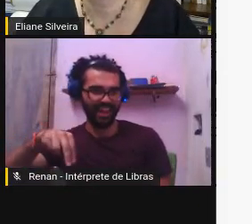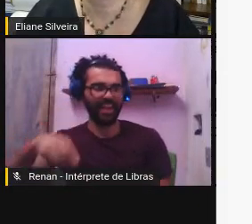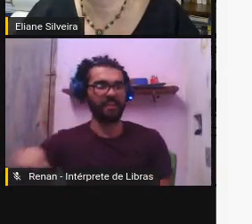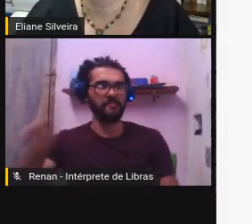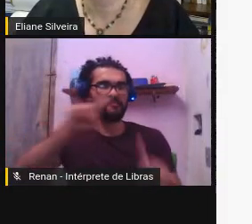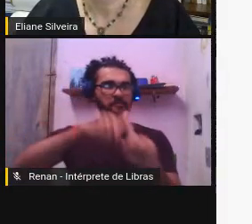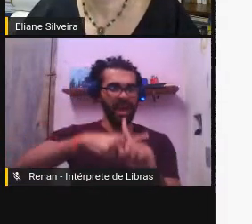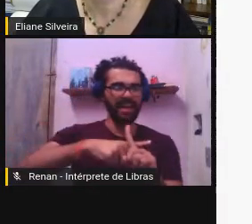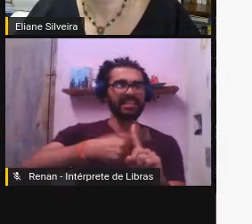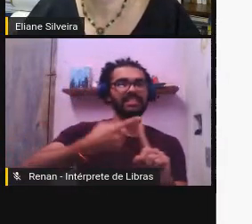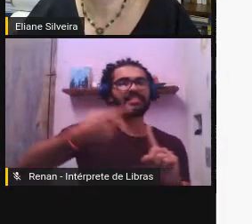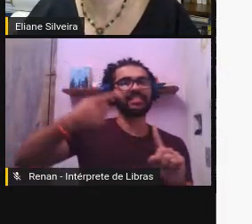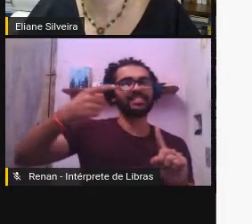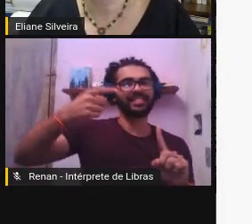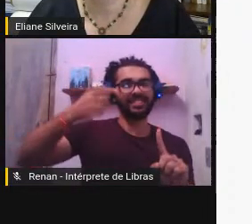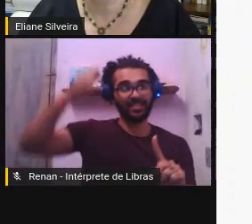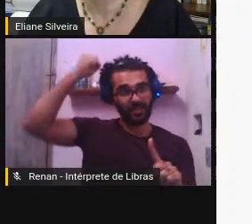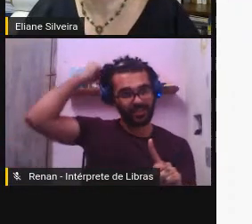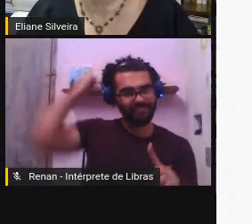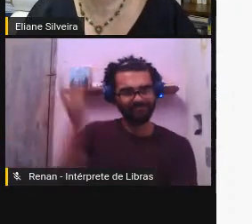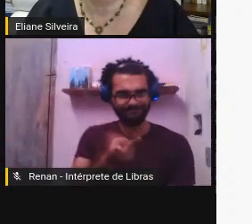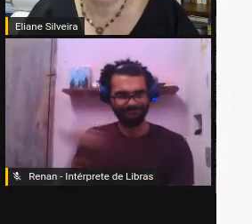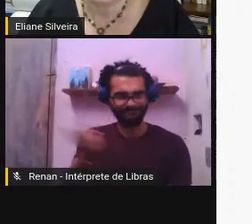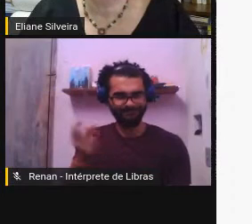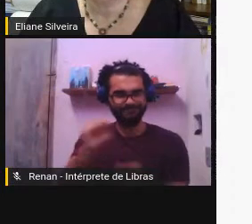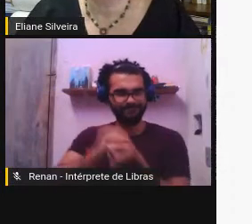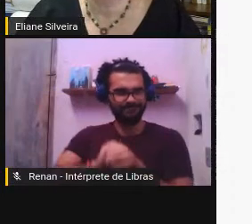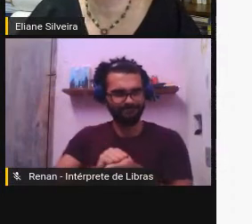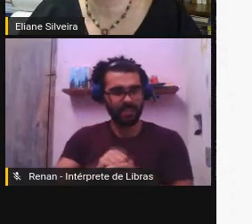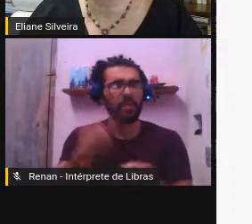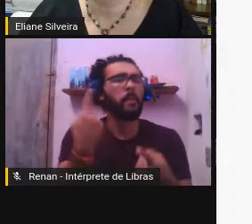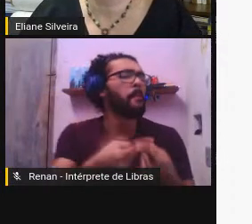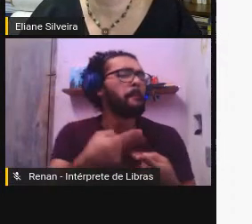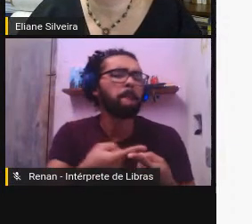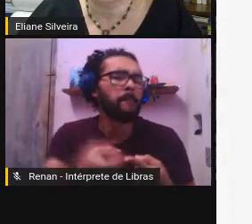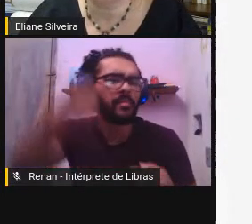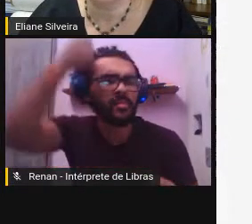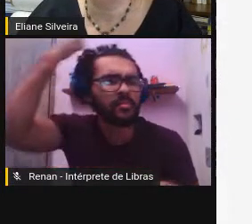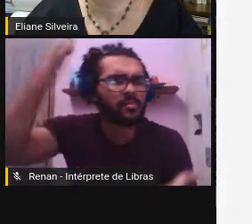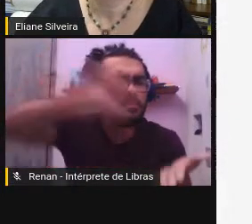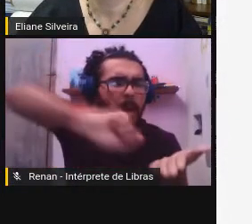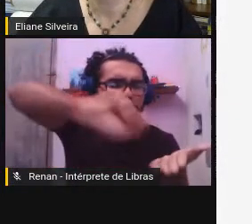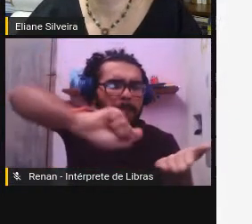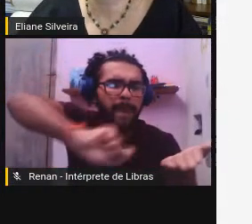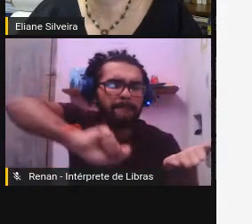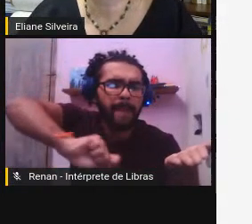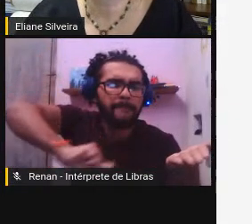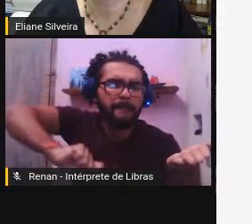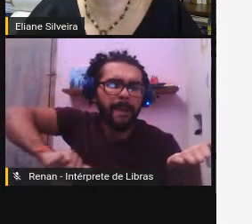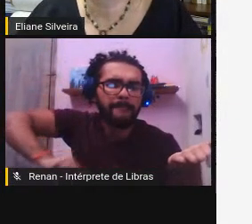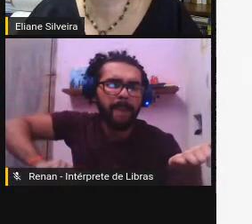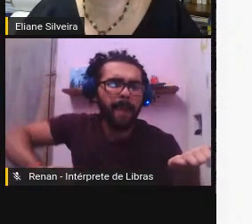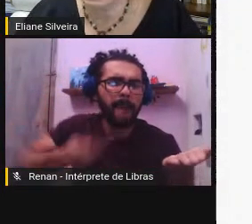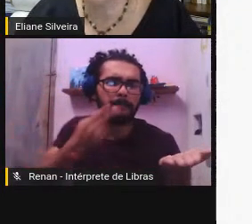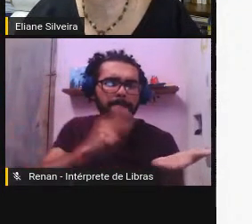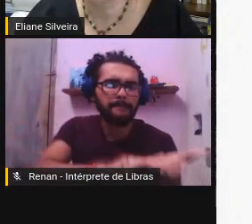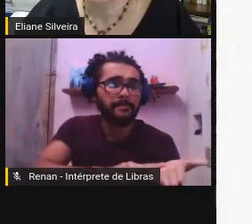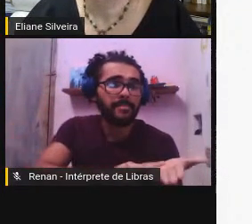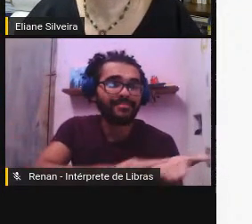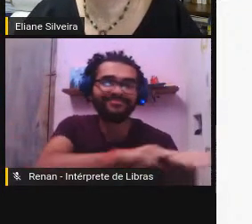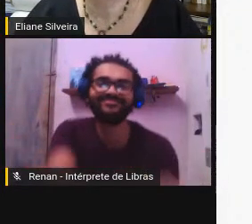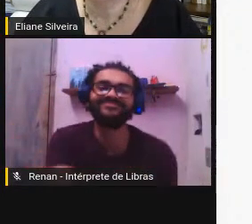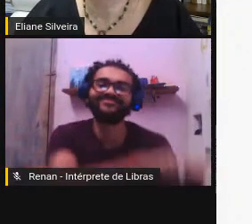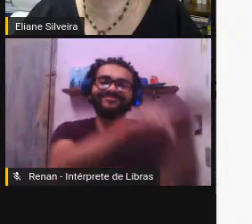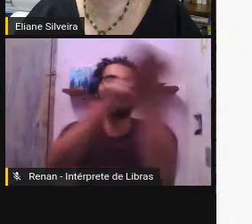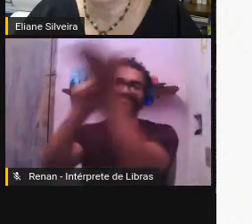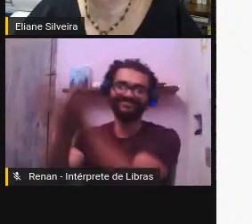manuscrito com o objetivo de enviar para esse seu colega Stryber para o Stryber guardá-lo,